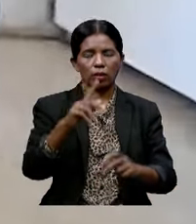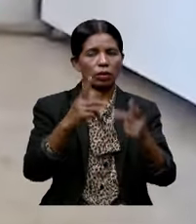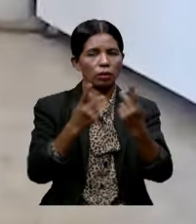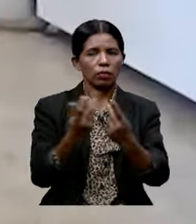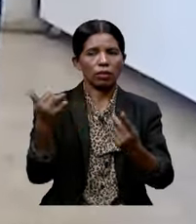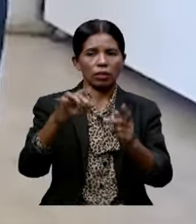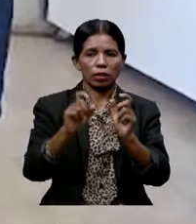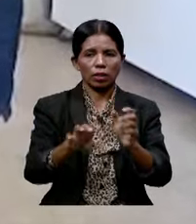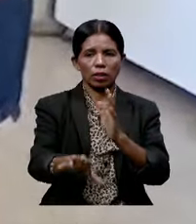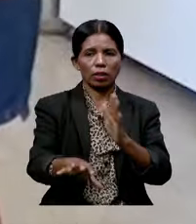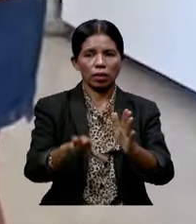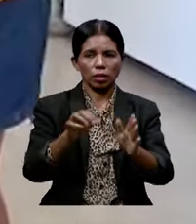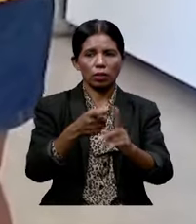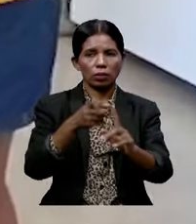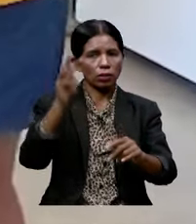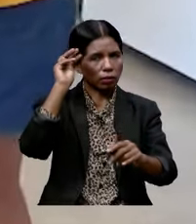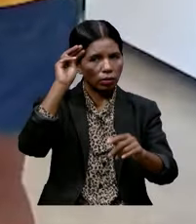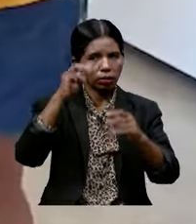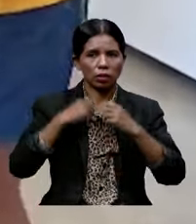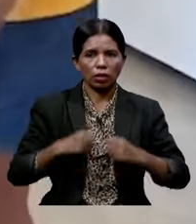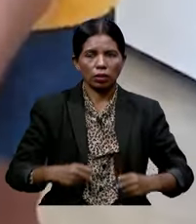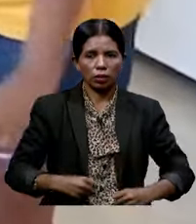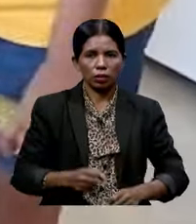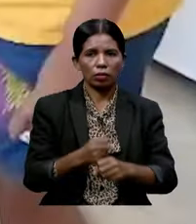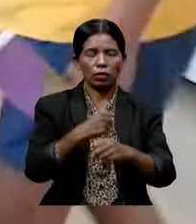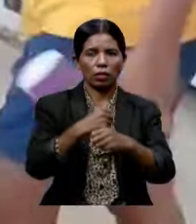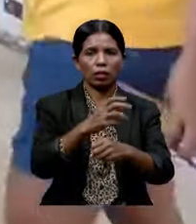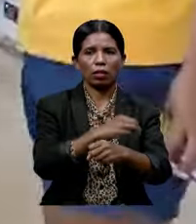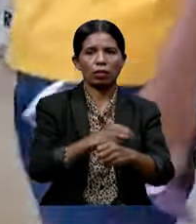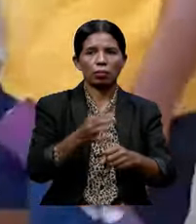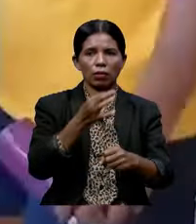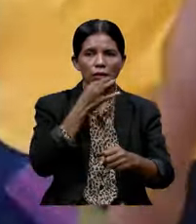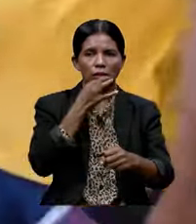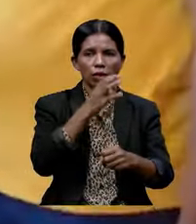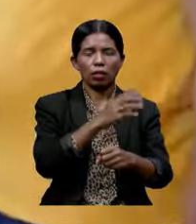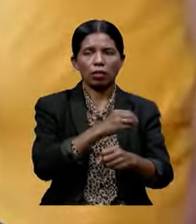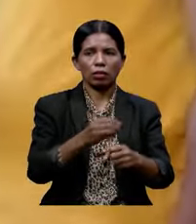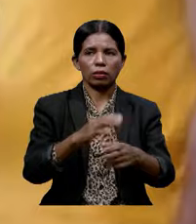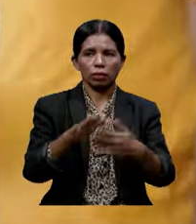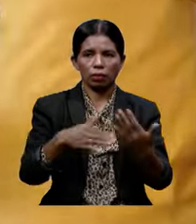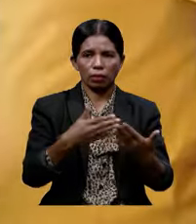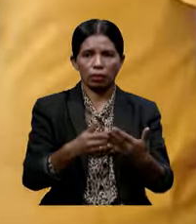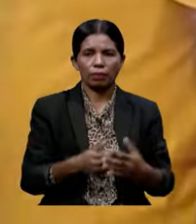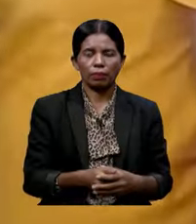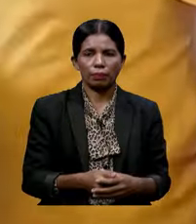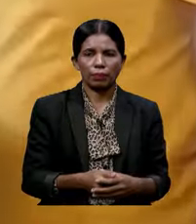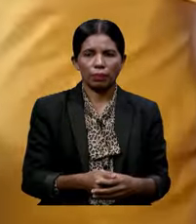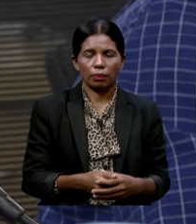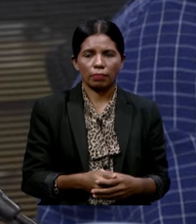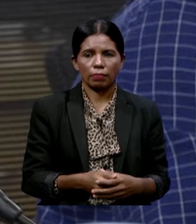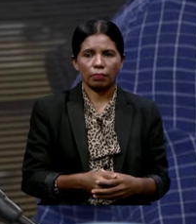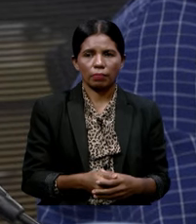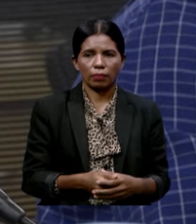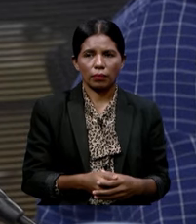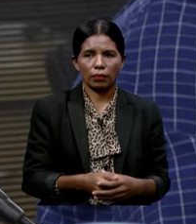tem que retar recomendação russo Ministério da Saúde antes de chalo produção barran no bebidas. Então significa que ataca